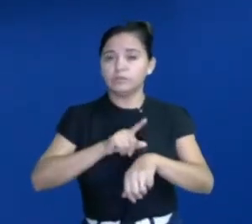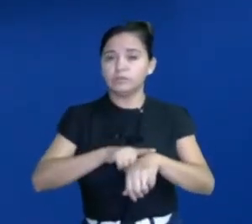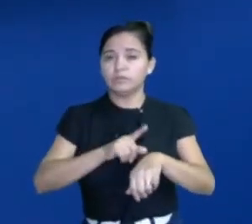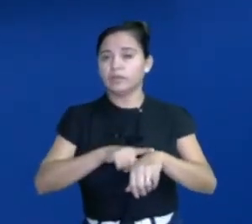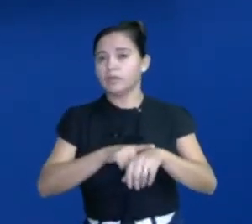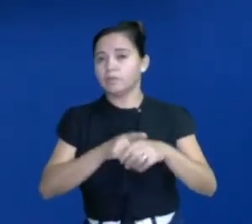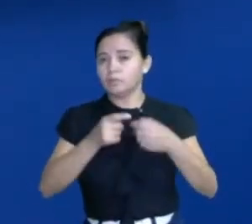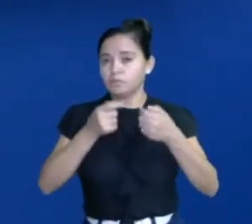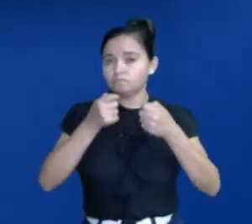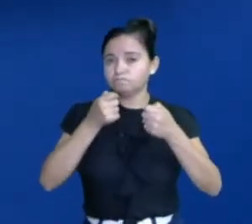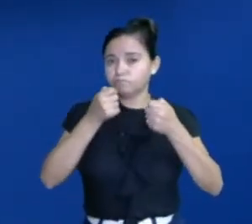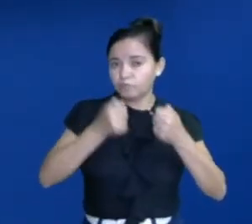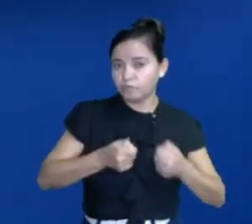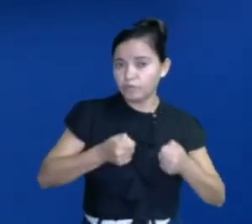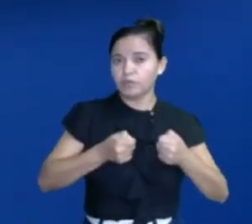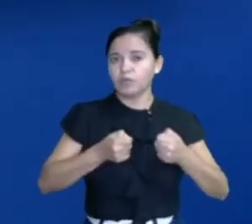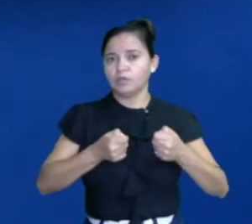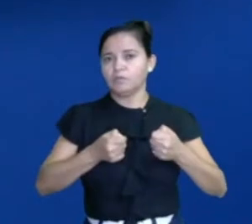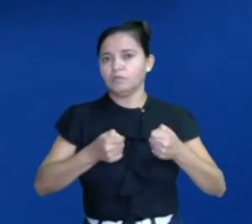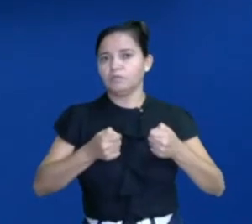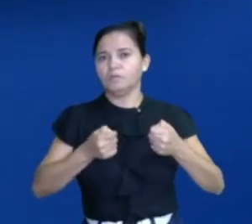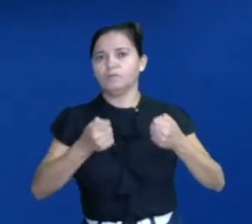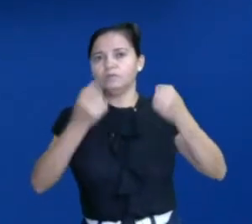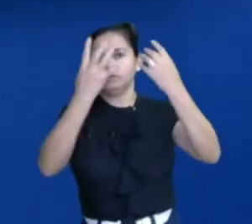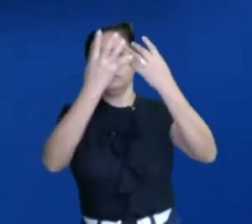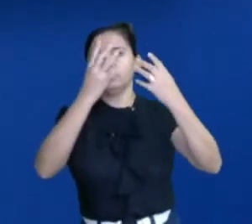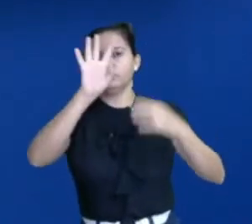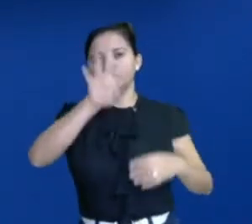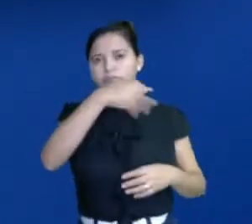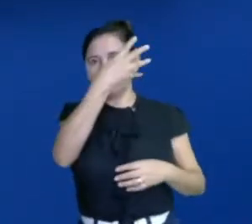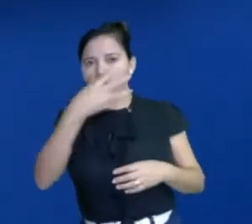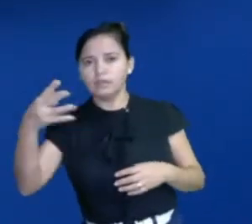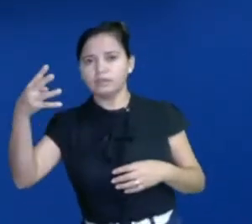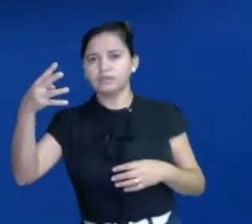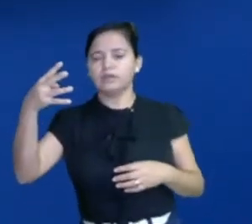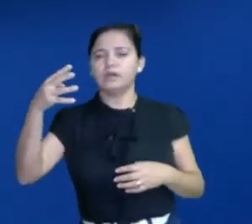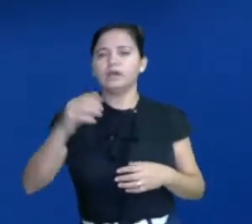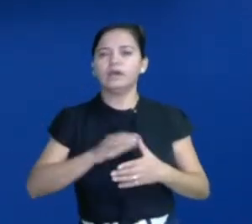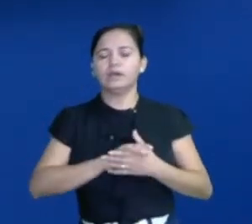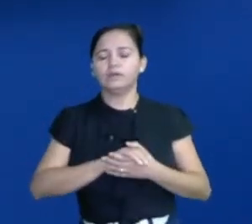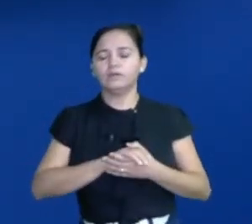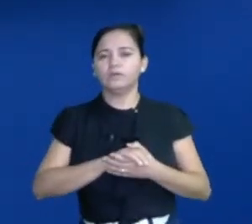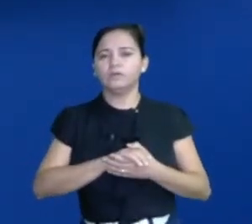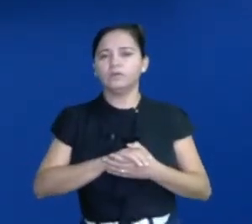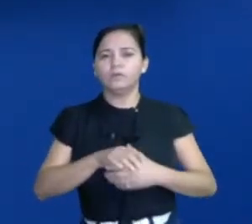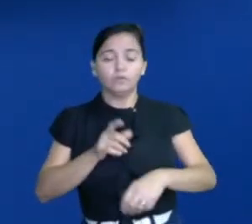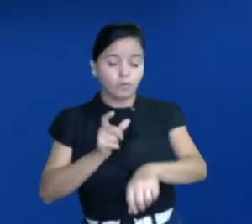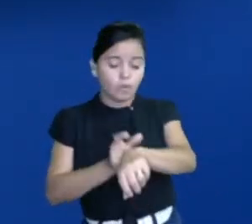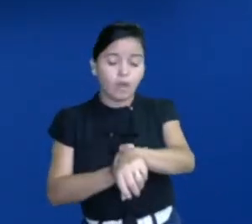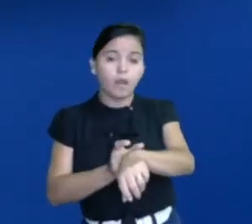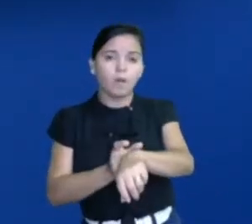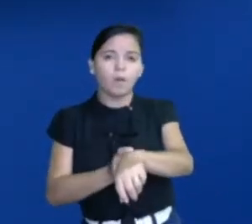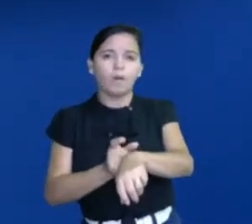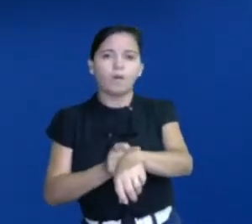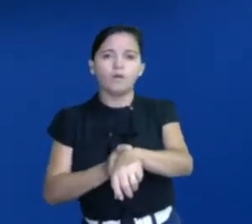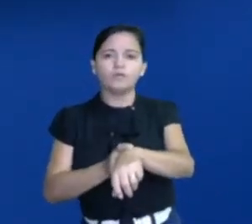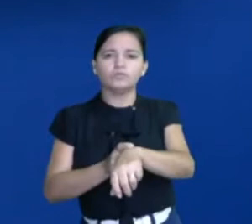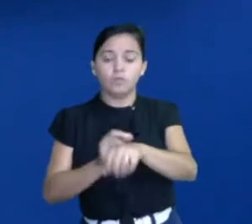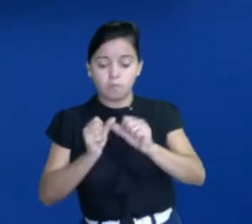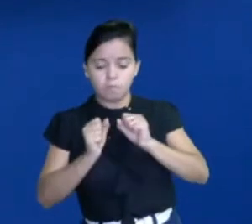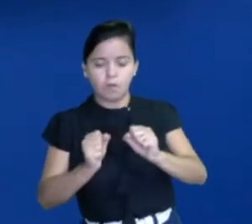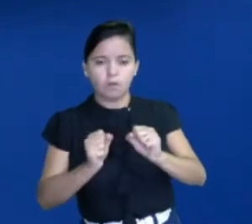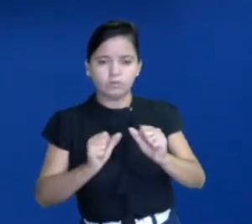firmado, através de calendários, através do relógio, ele